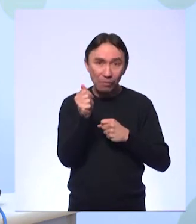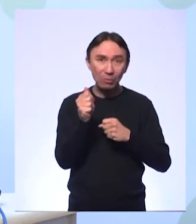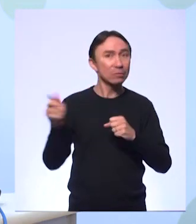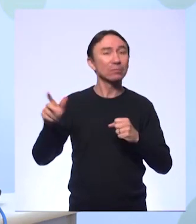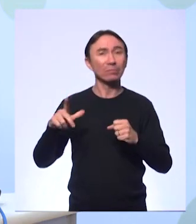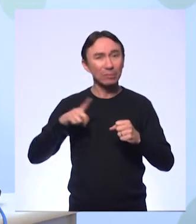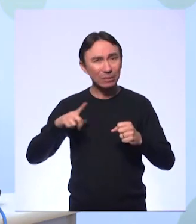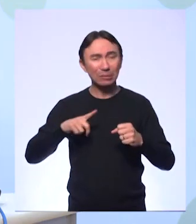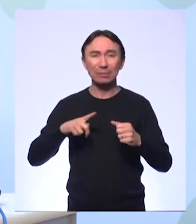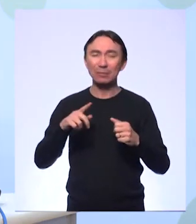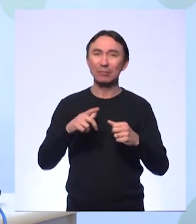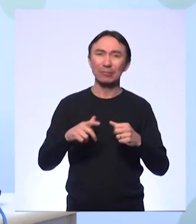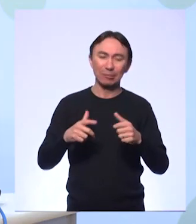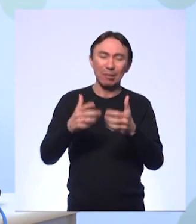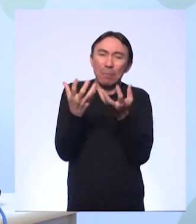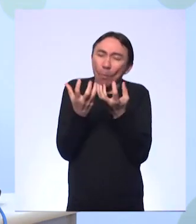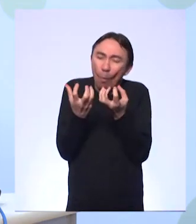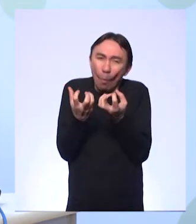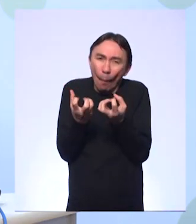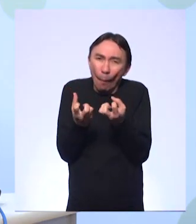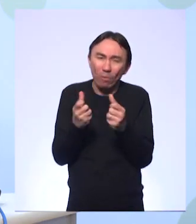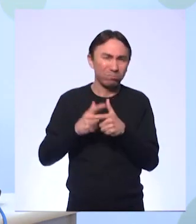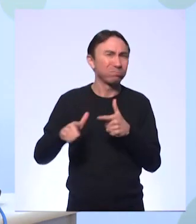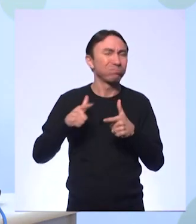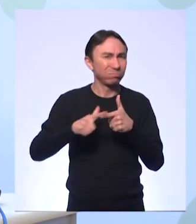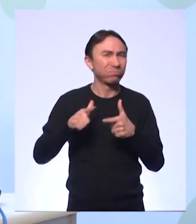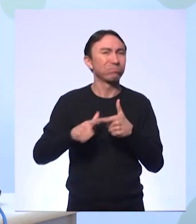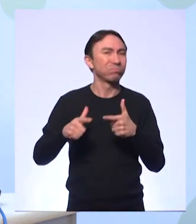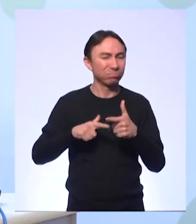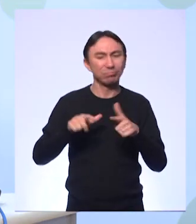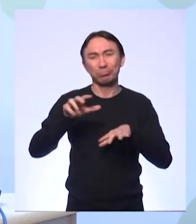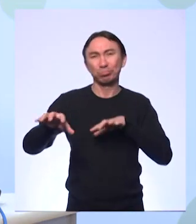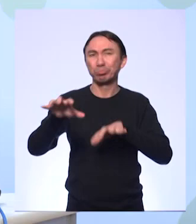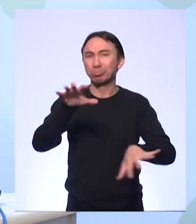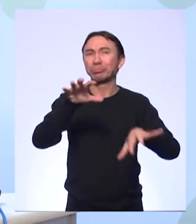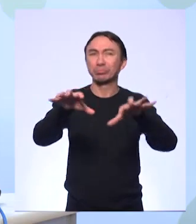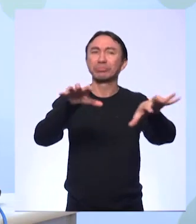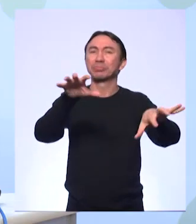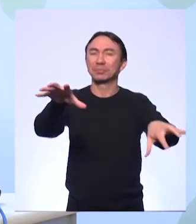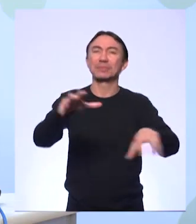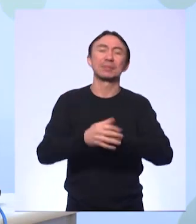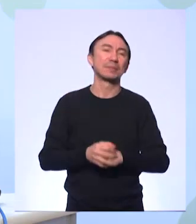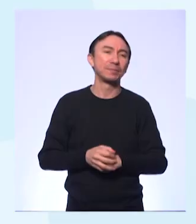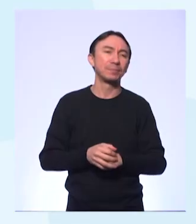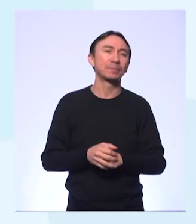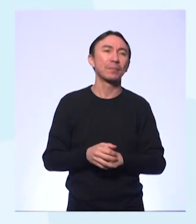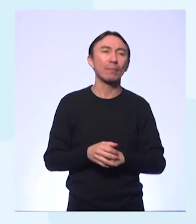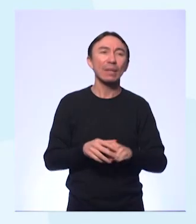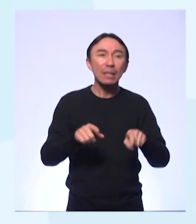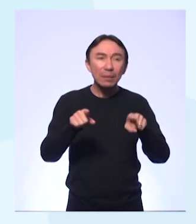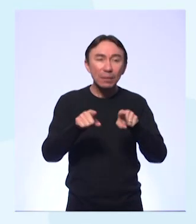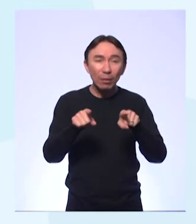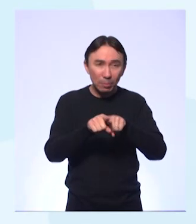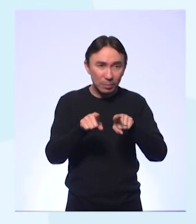aí o Lago Vitória também, né? Que ele tem que mostra aí a região e mostra os países, que é importante retratar